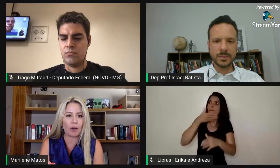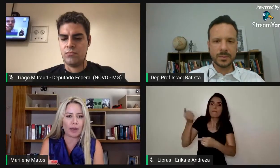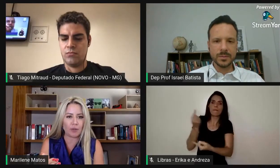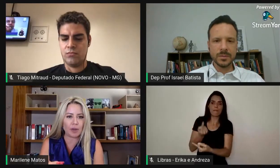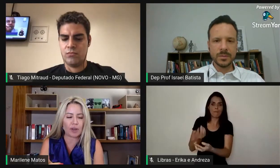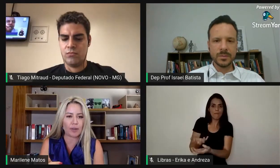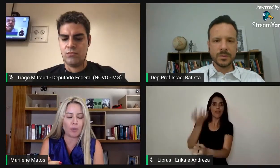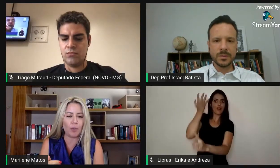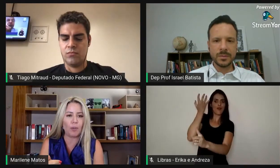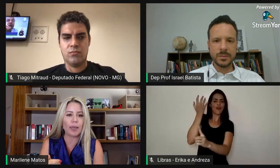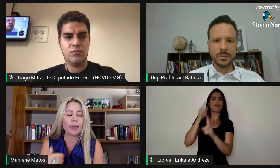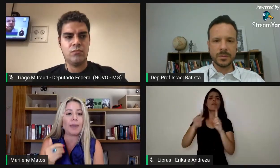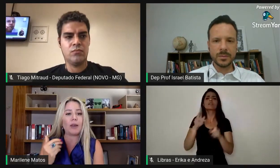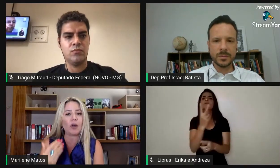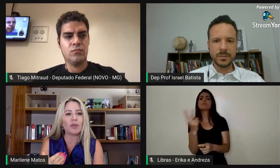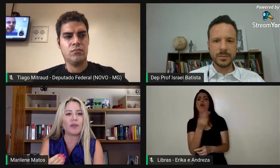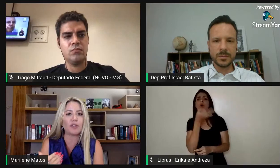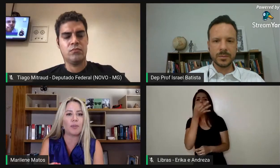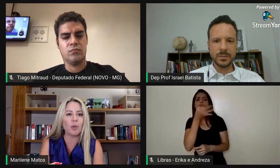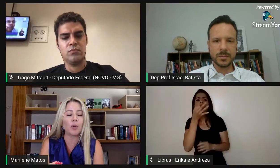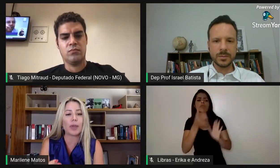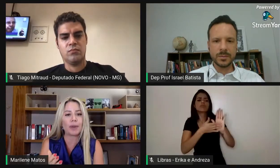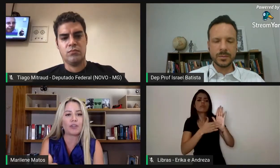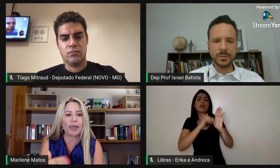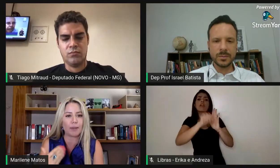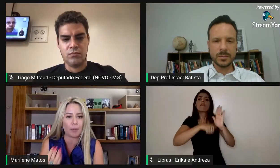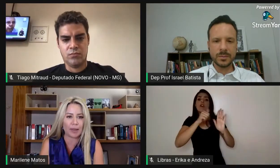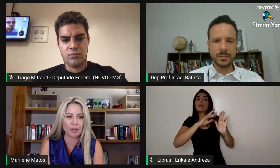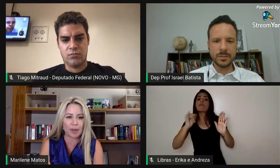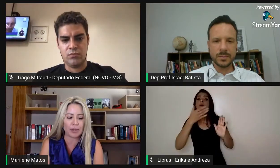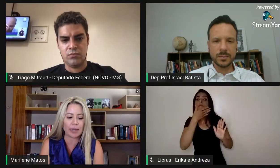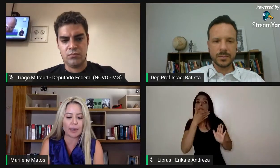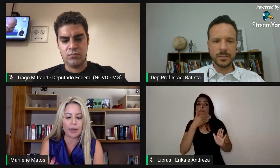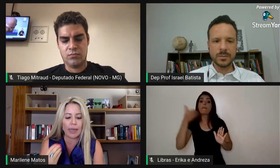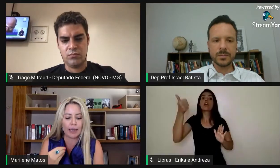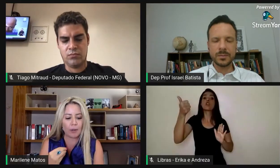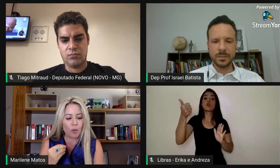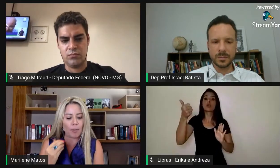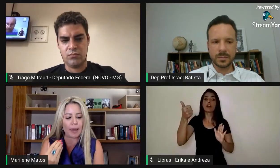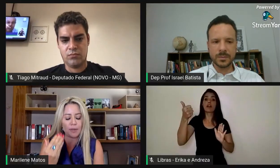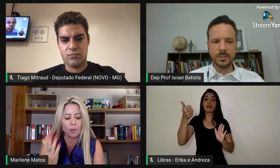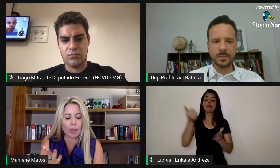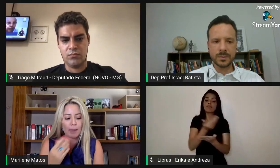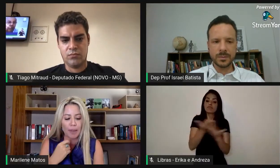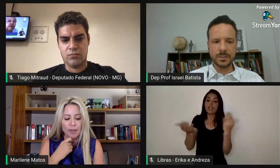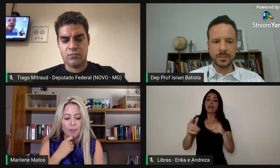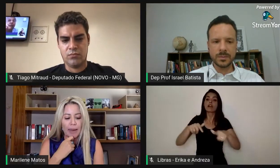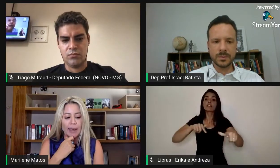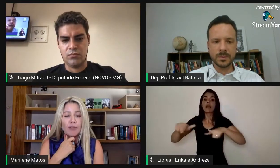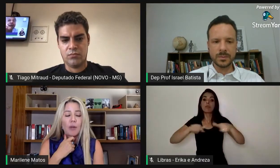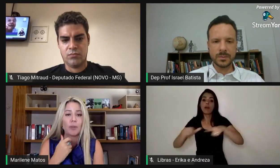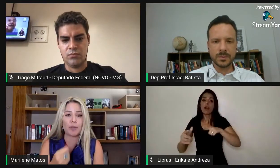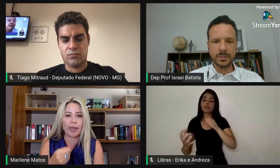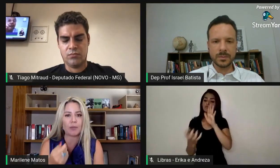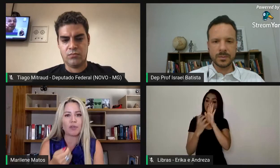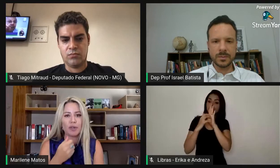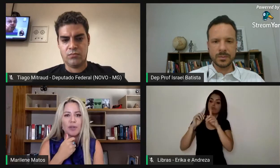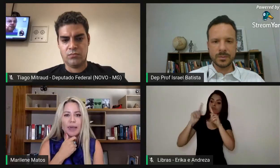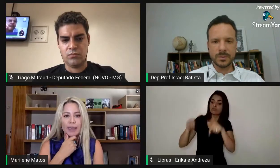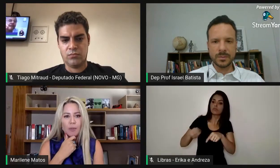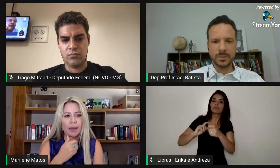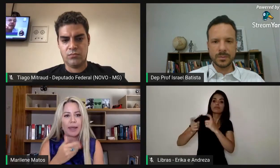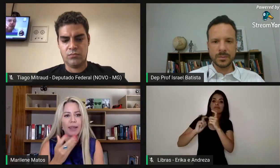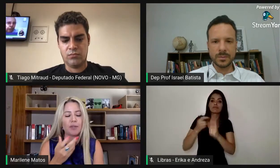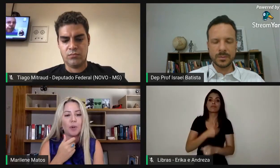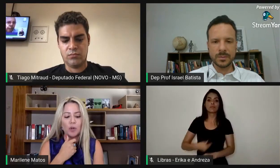reforma melhora a administração pública e melhora o serviço público que é prestado à população brasileira. Então, começo passando a palavra ao deputado